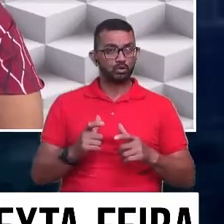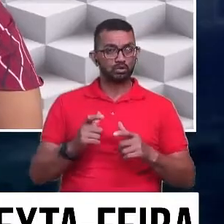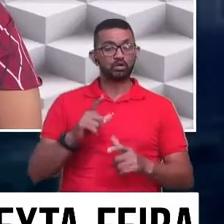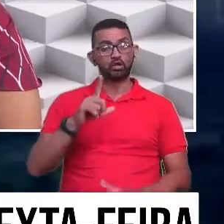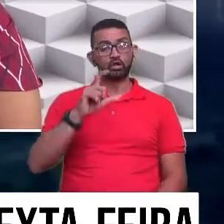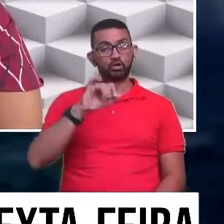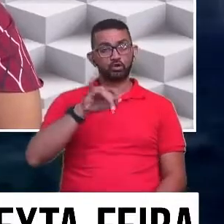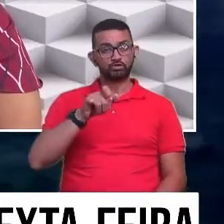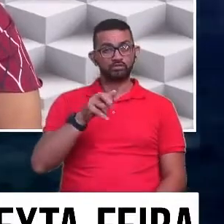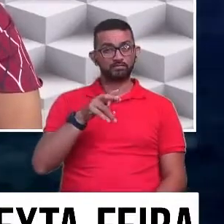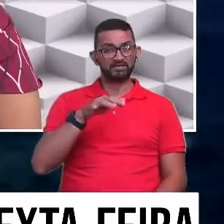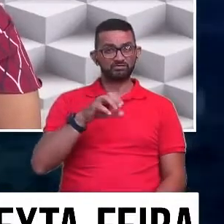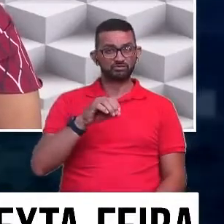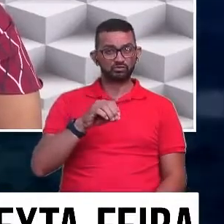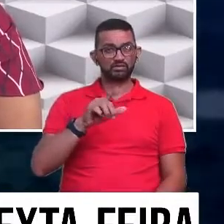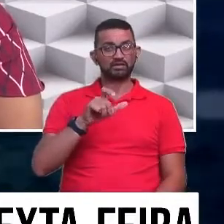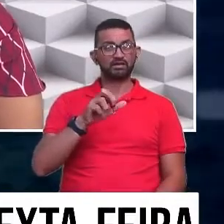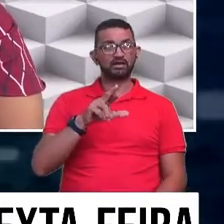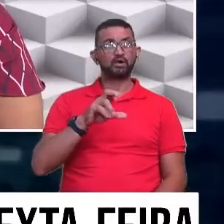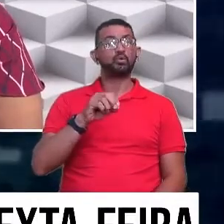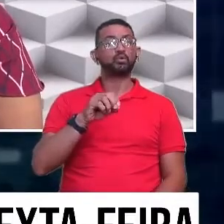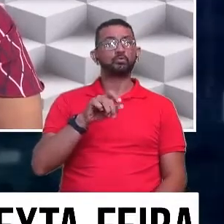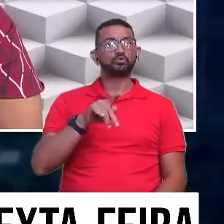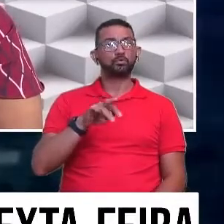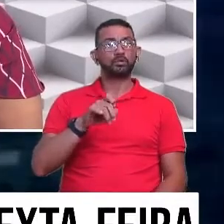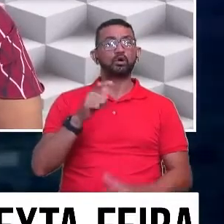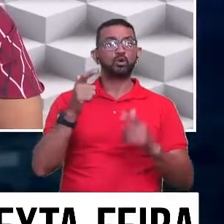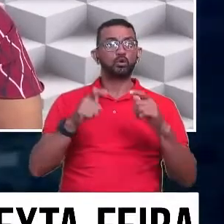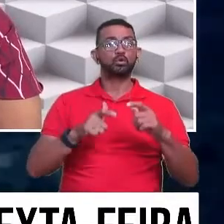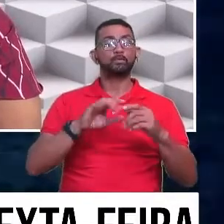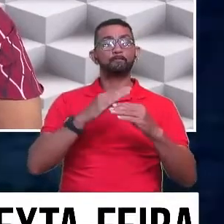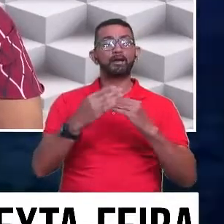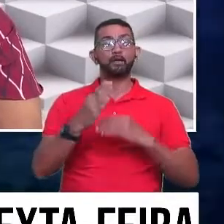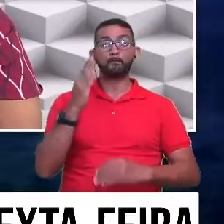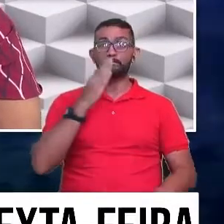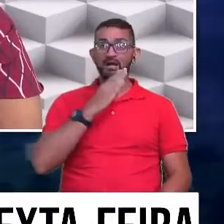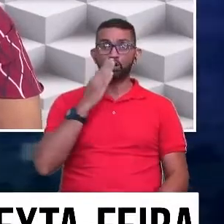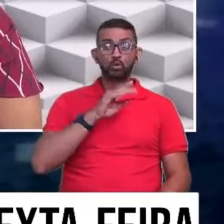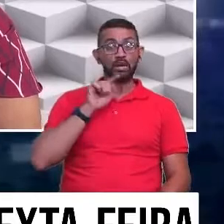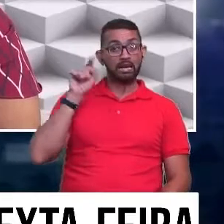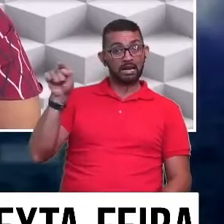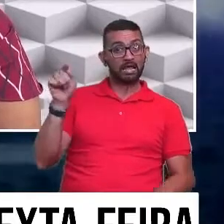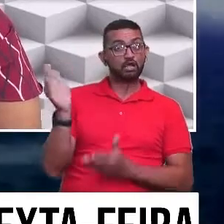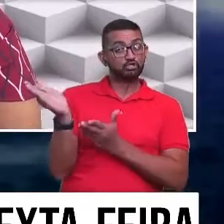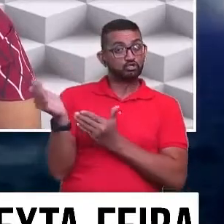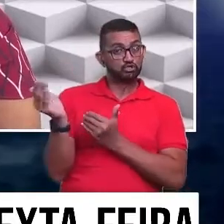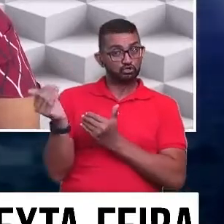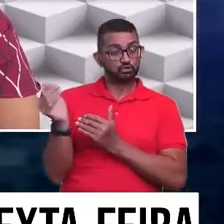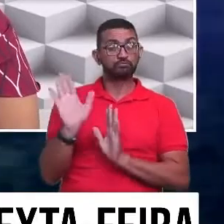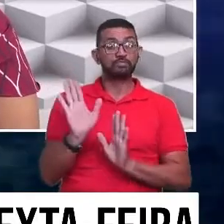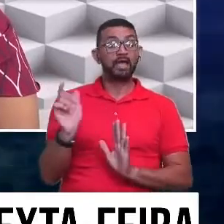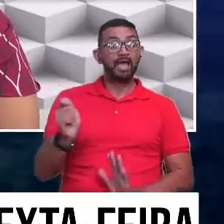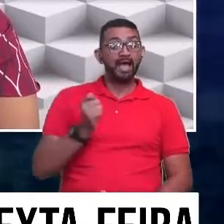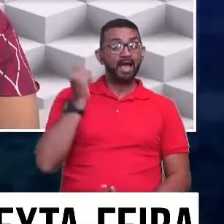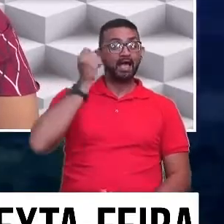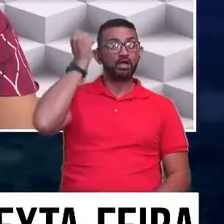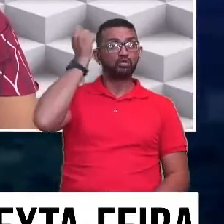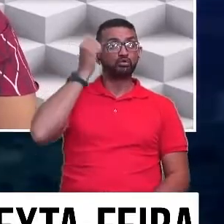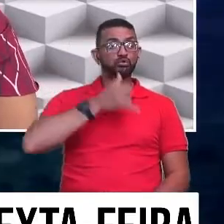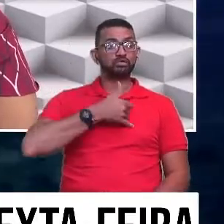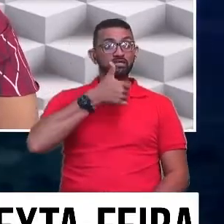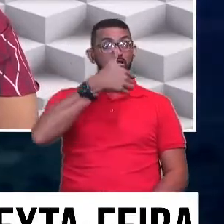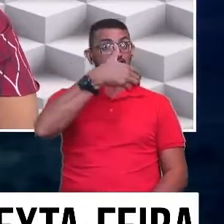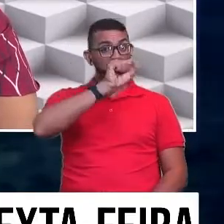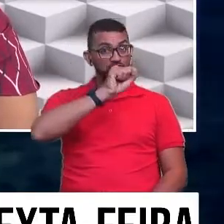Adolescentes vai ser onde loja maçônica Lauro Tupinambá Valente no bairro Bacuri só lados adolescentes o meio dos